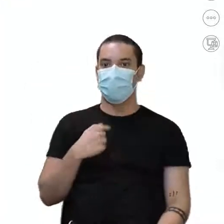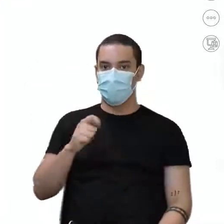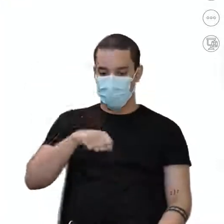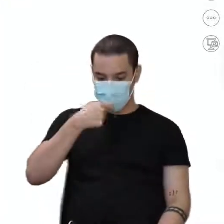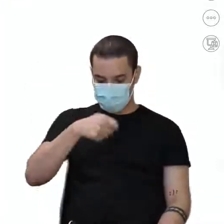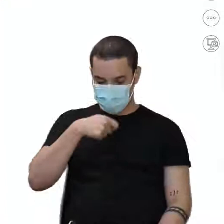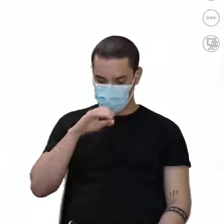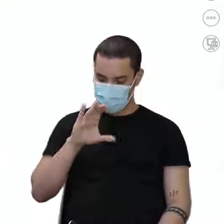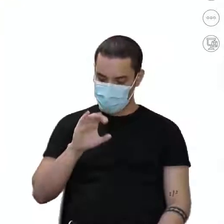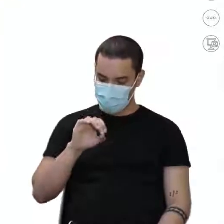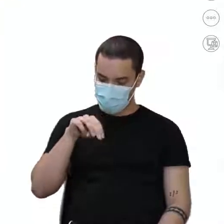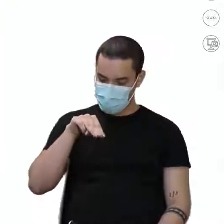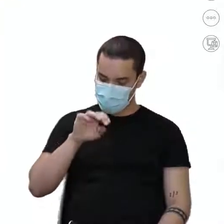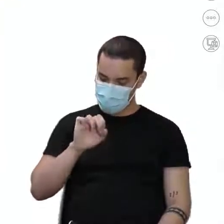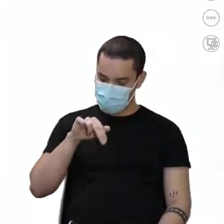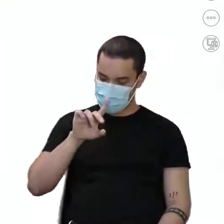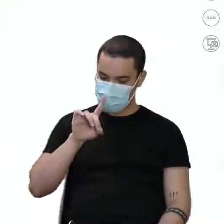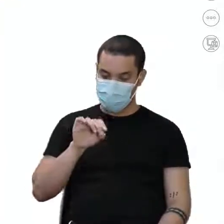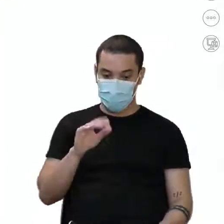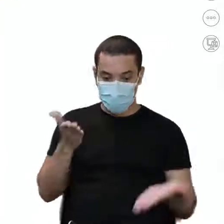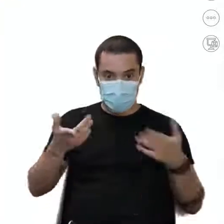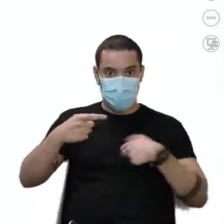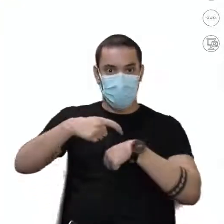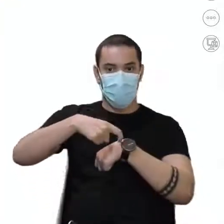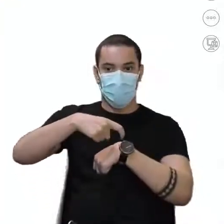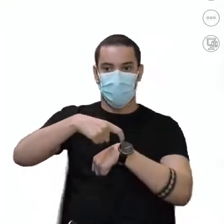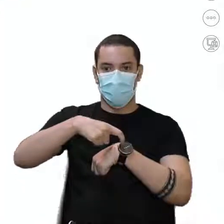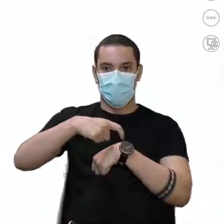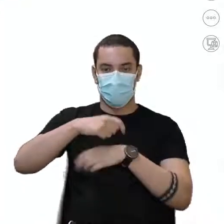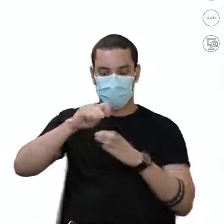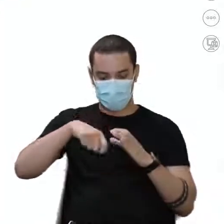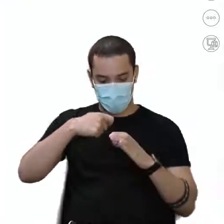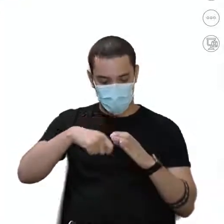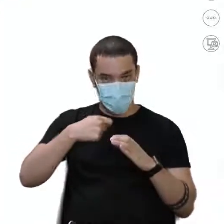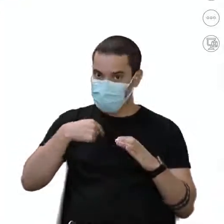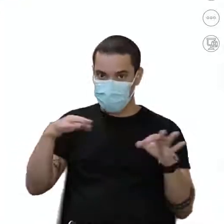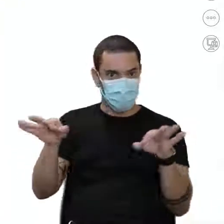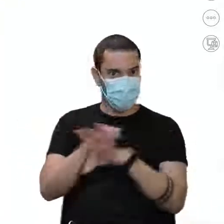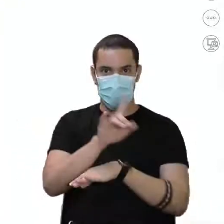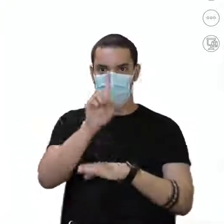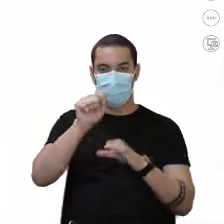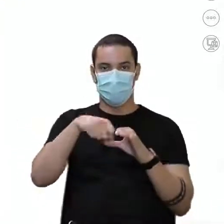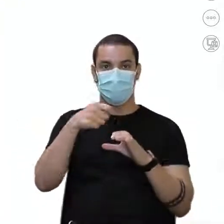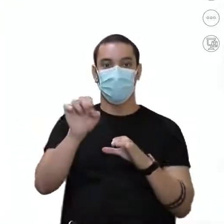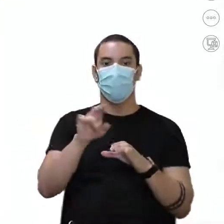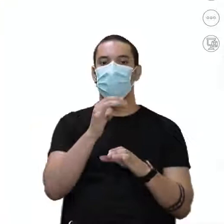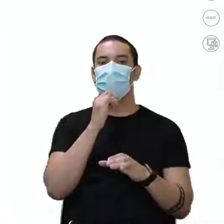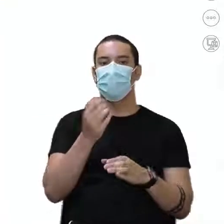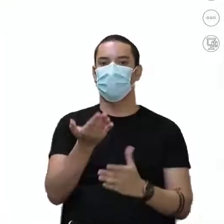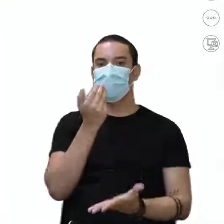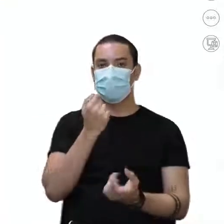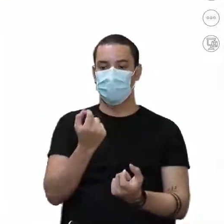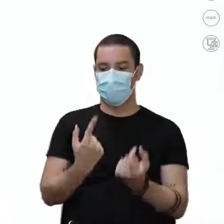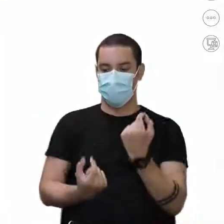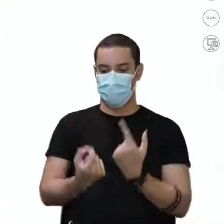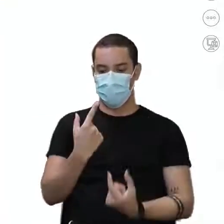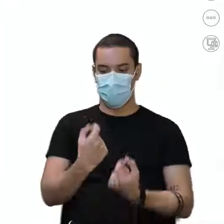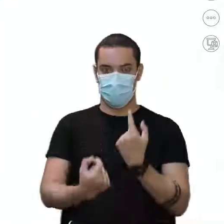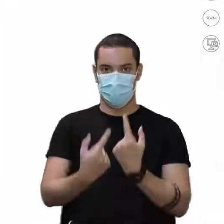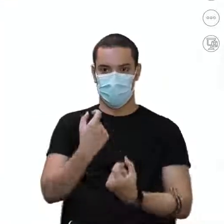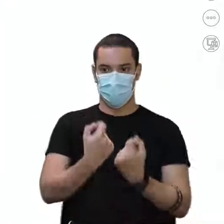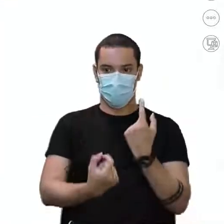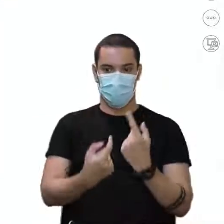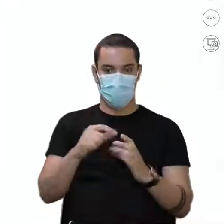I am eating. I am eating popcorn. Estou comendo pipoca. Aí a gente